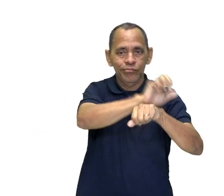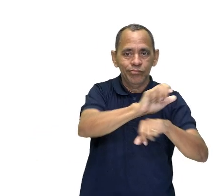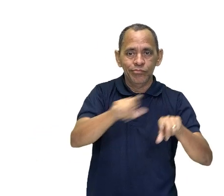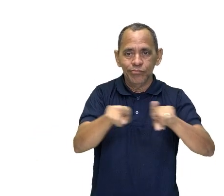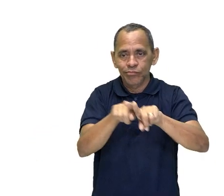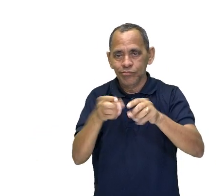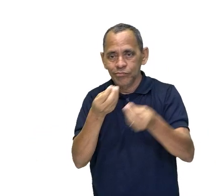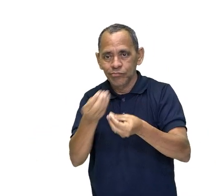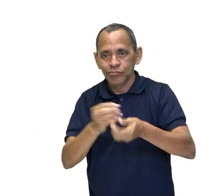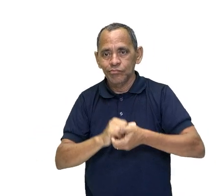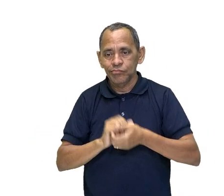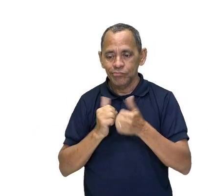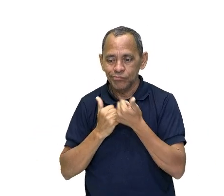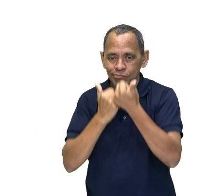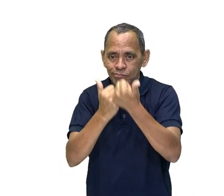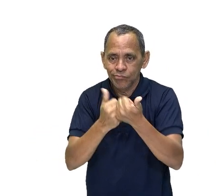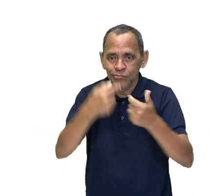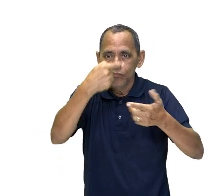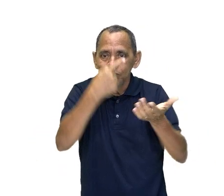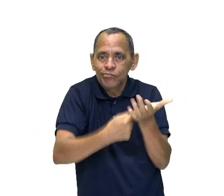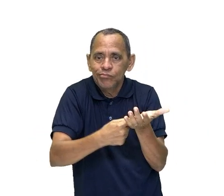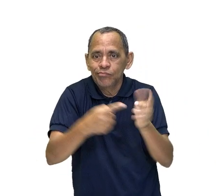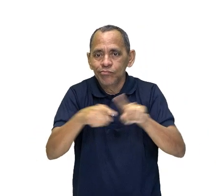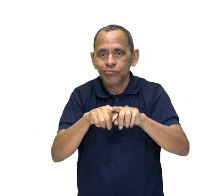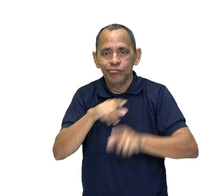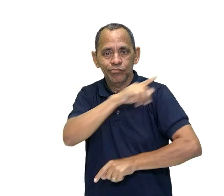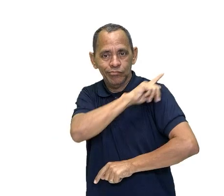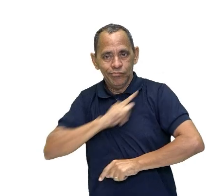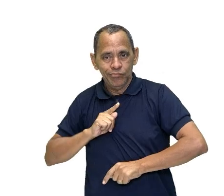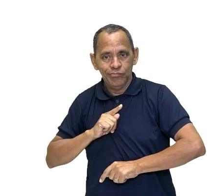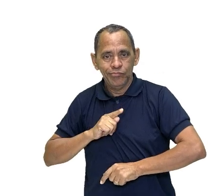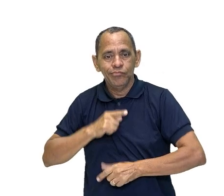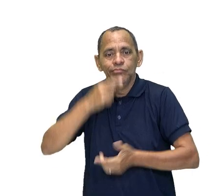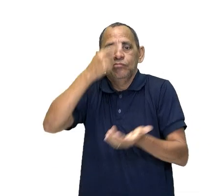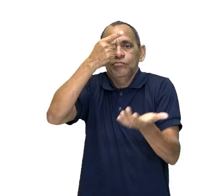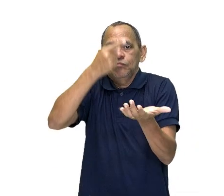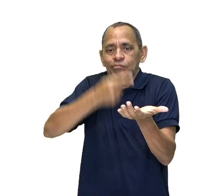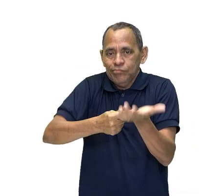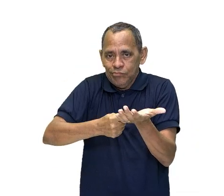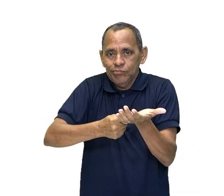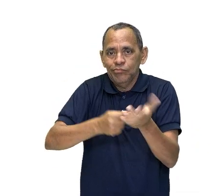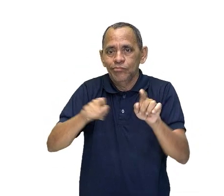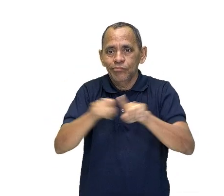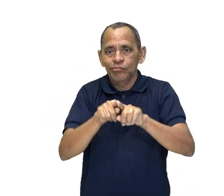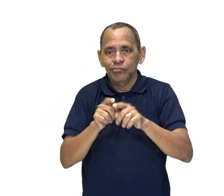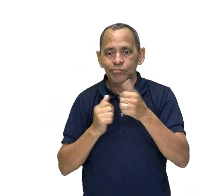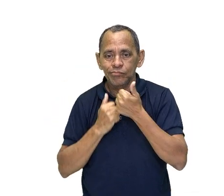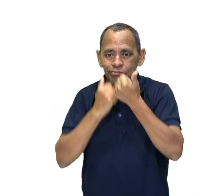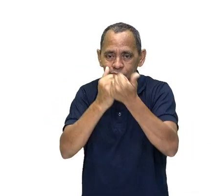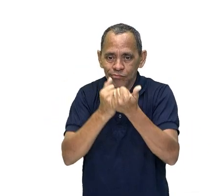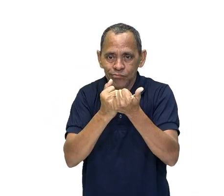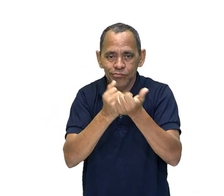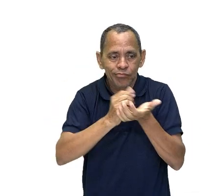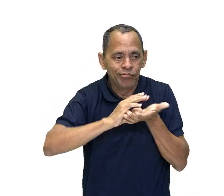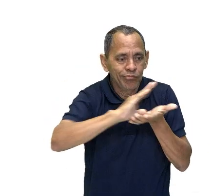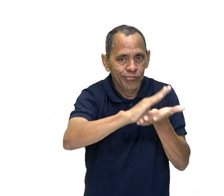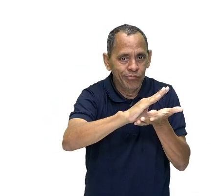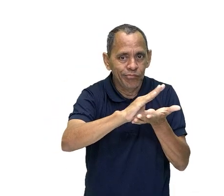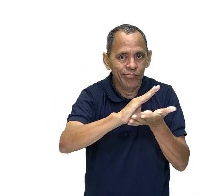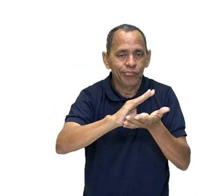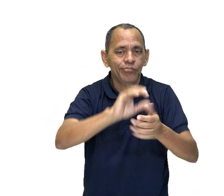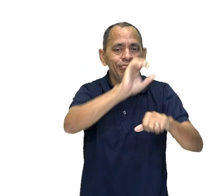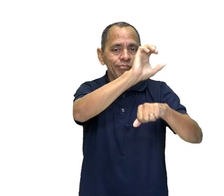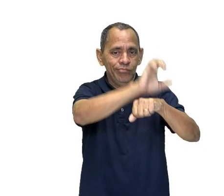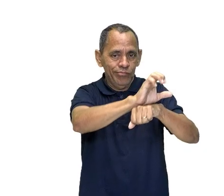professor? O presidente da República se comprometia em apoiar e mandar verbas para os estados que, por